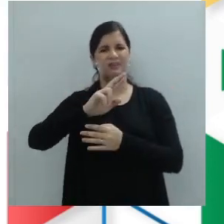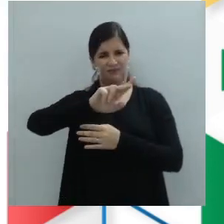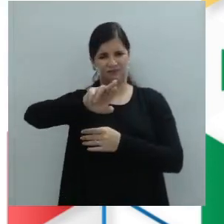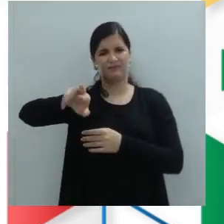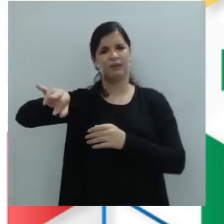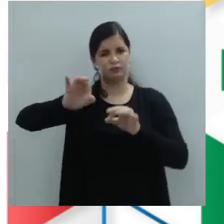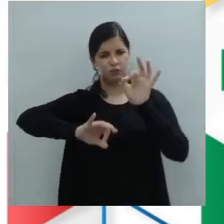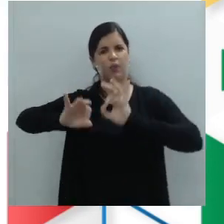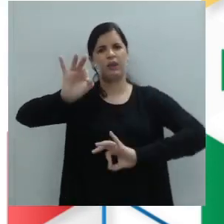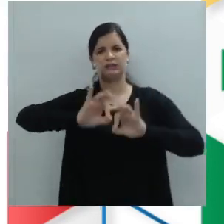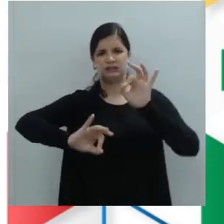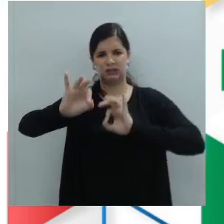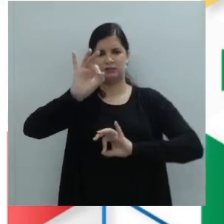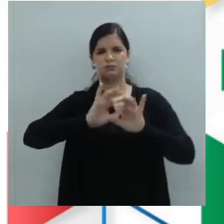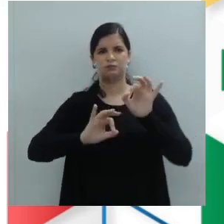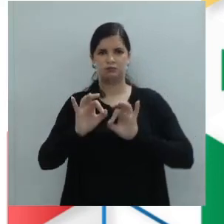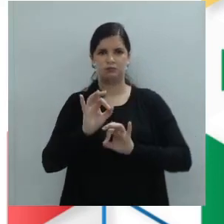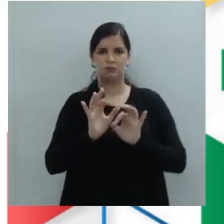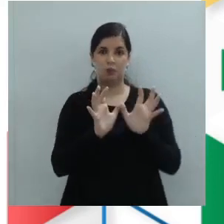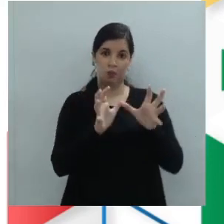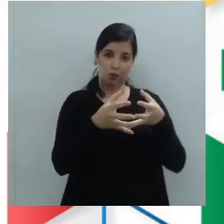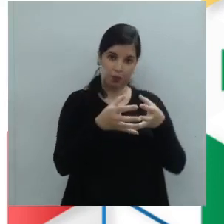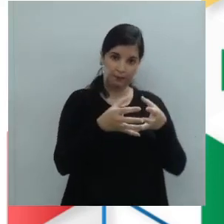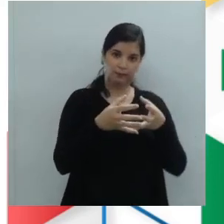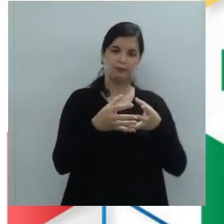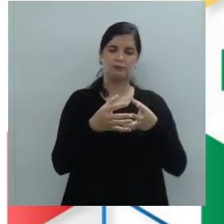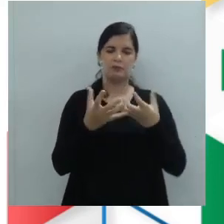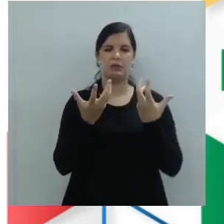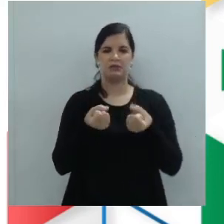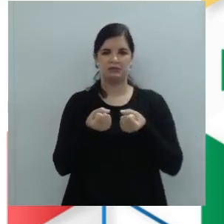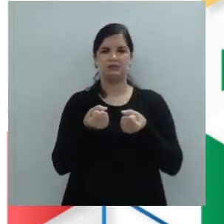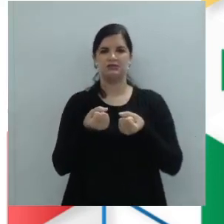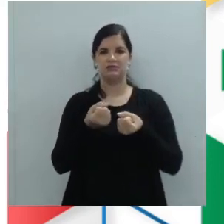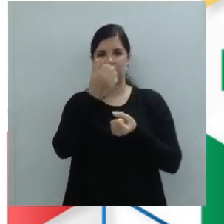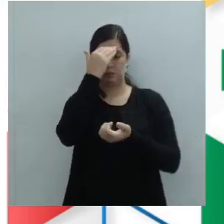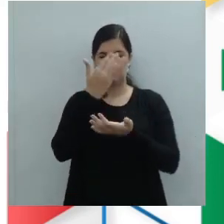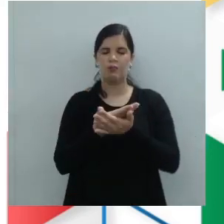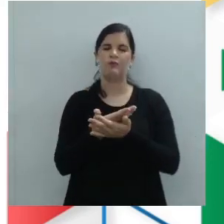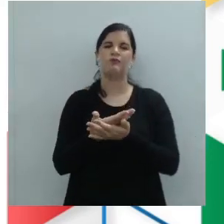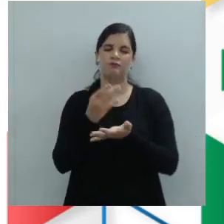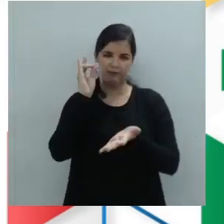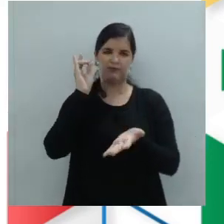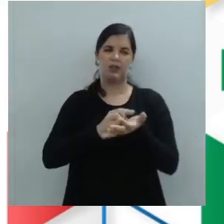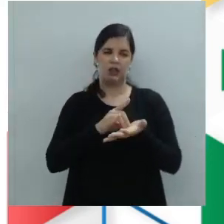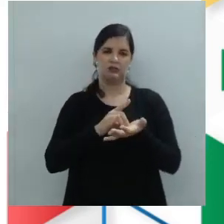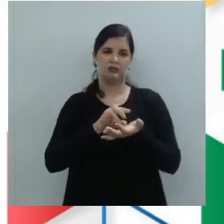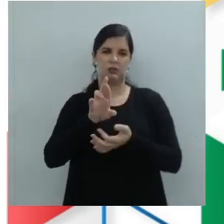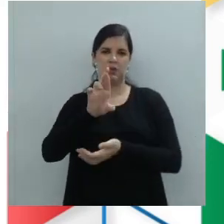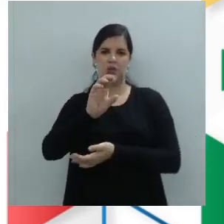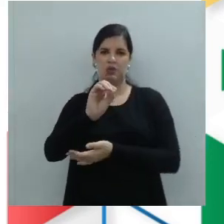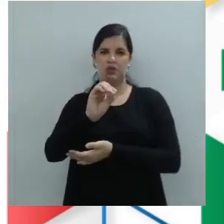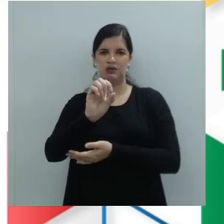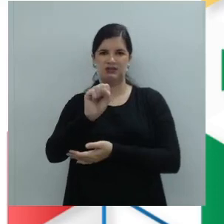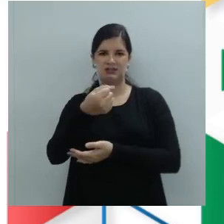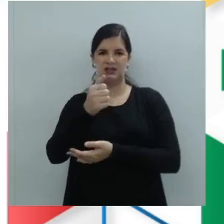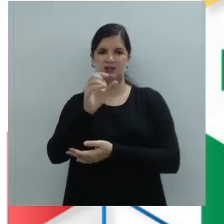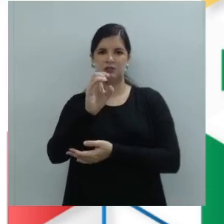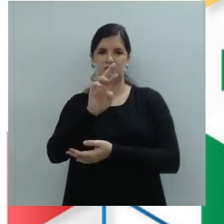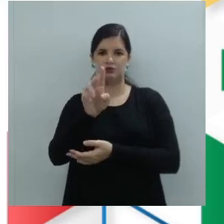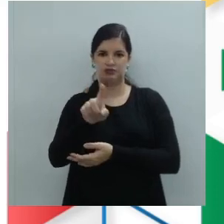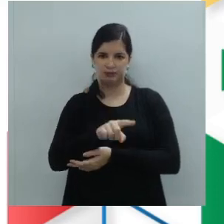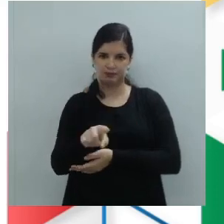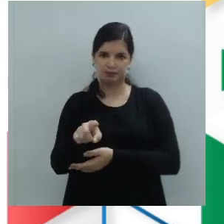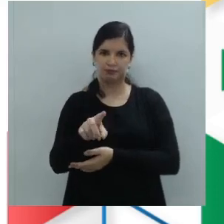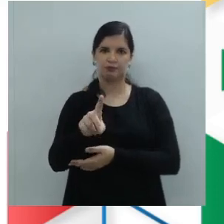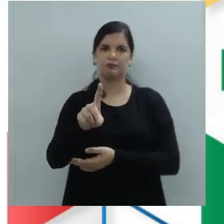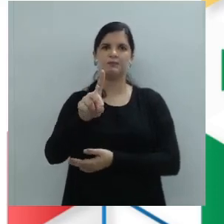várias organizações, como eu falei, que se proclamam como os autênticos Rosa Cruz. Por exemplo, a